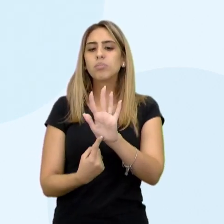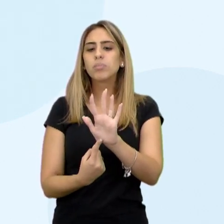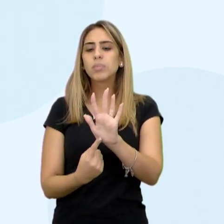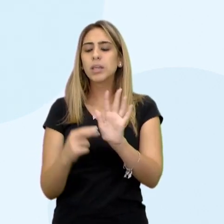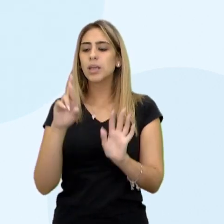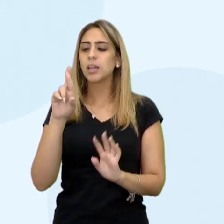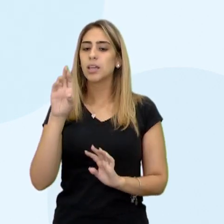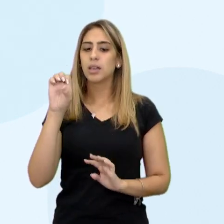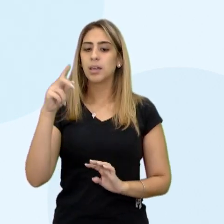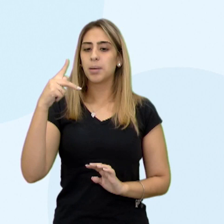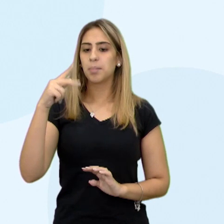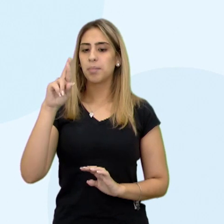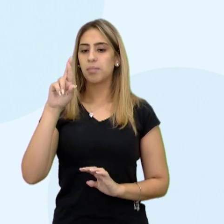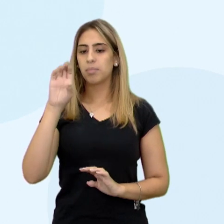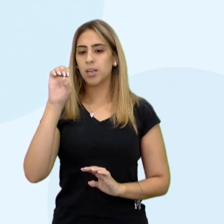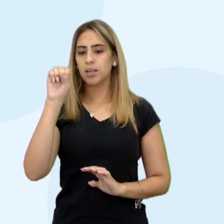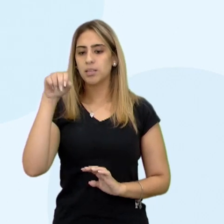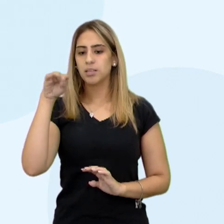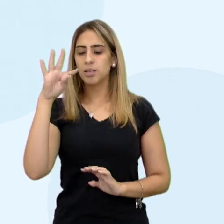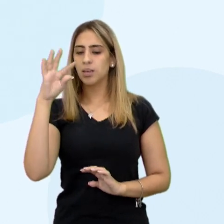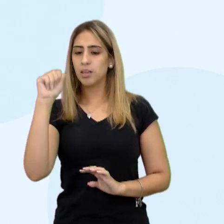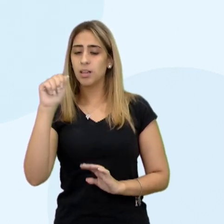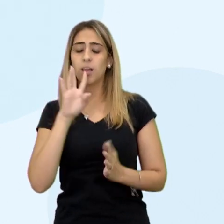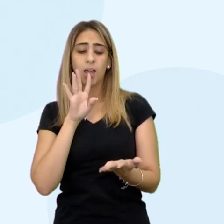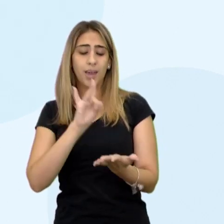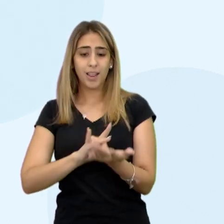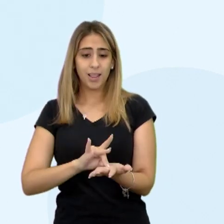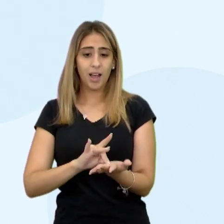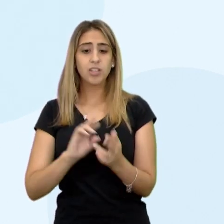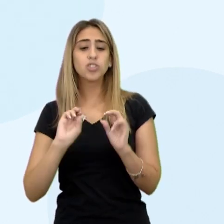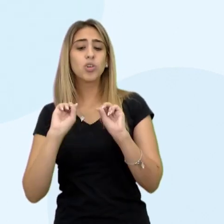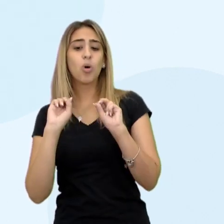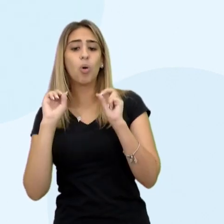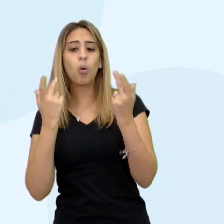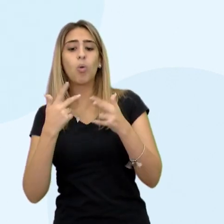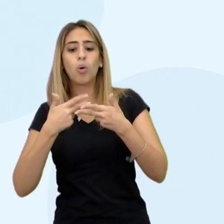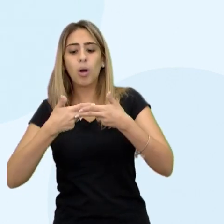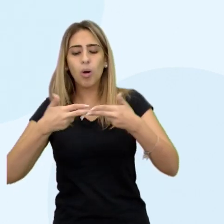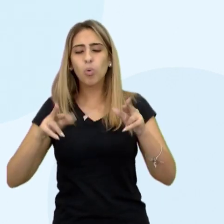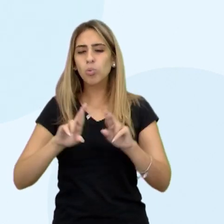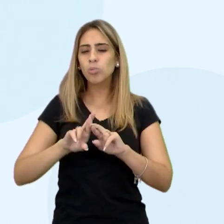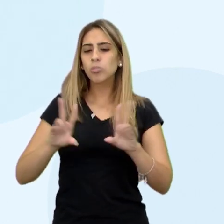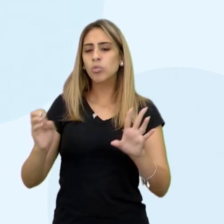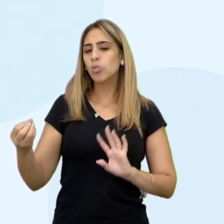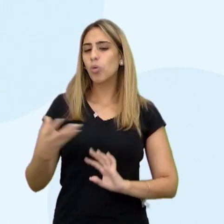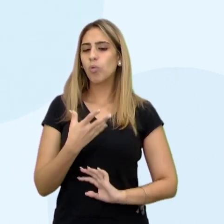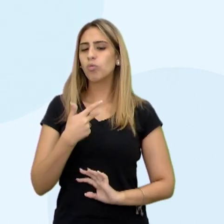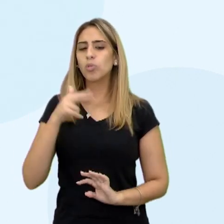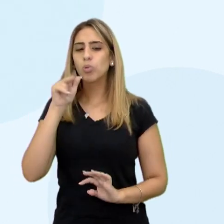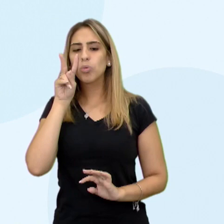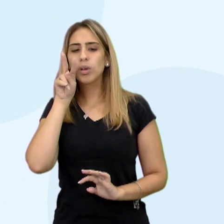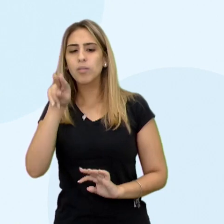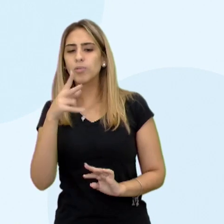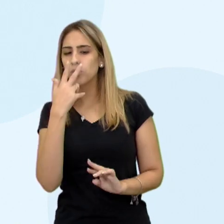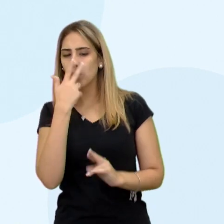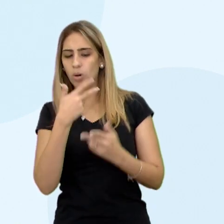representando uma imagem da realidade ou é algo totalmente novo? Eu nunca vi nada semelhante igual a essa imagem. O